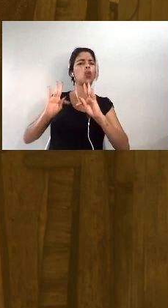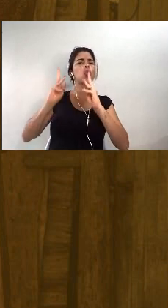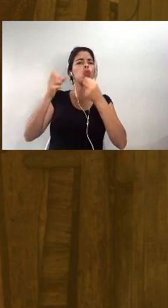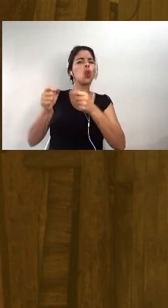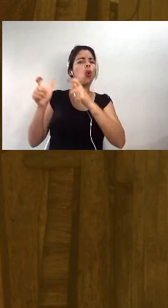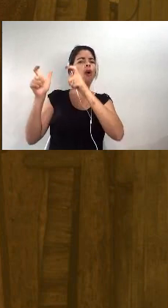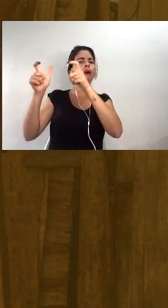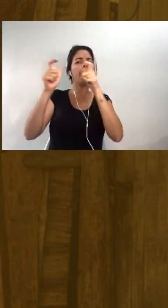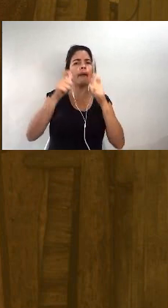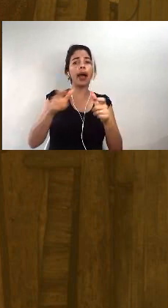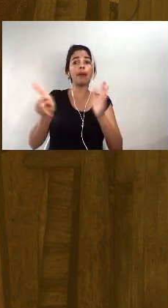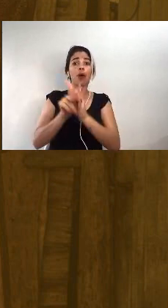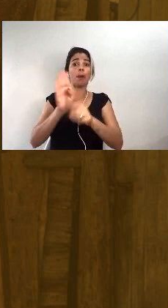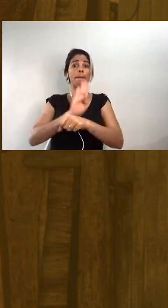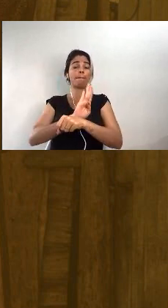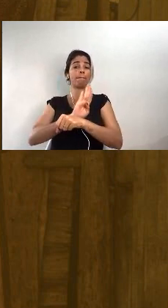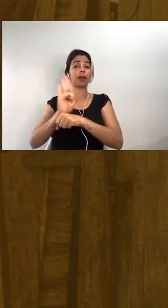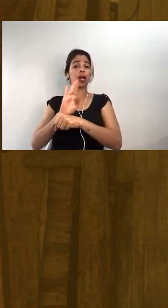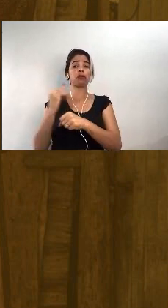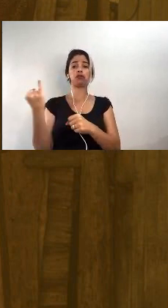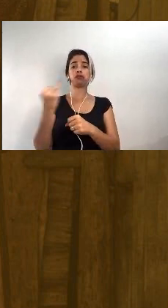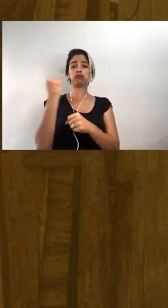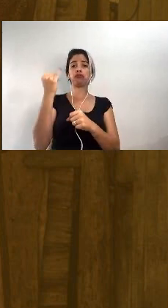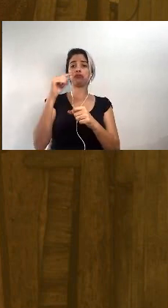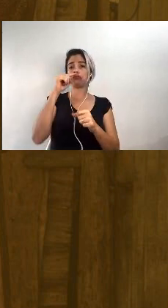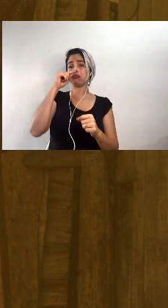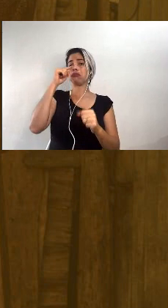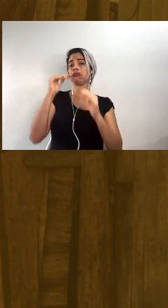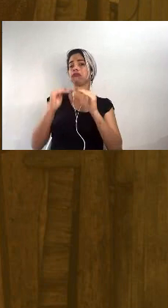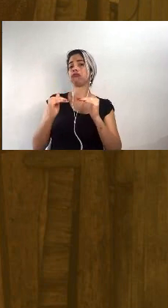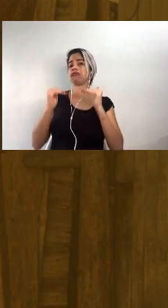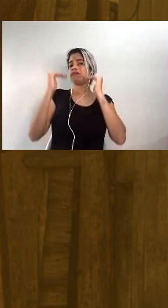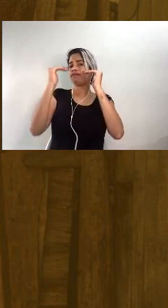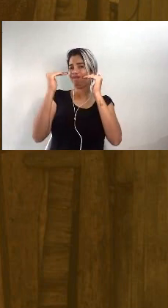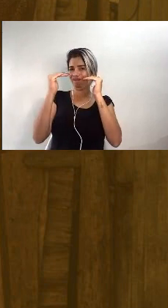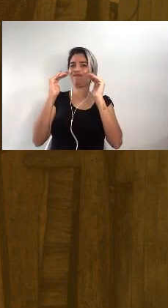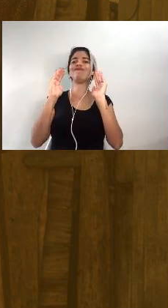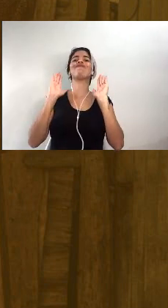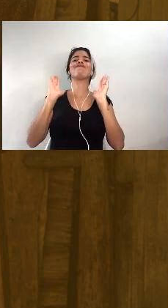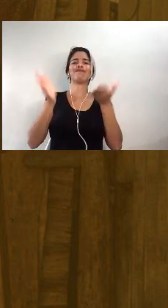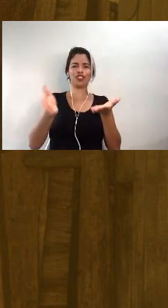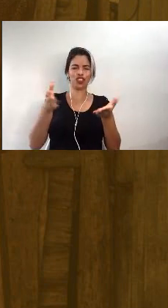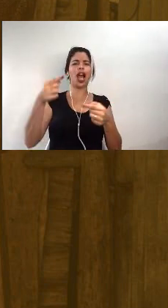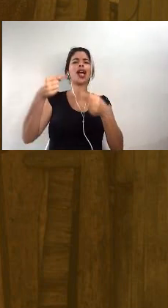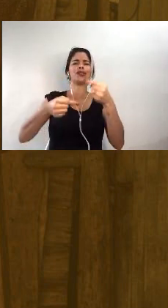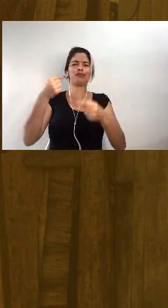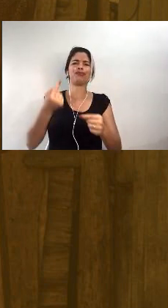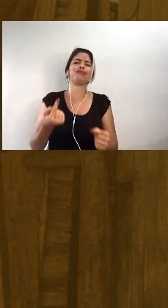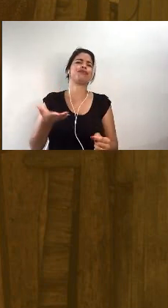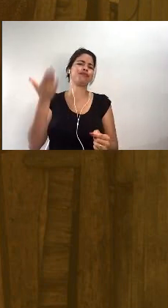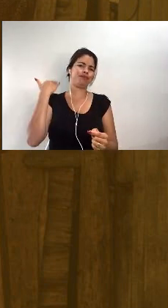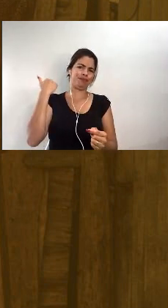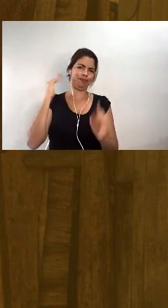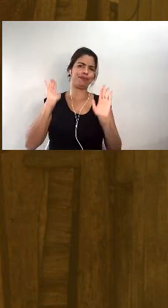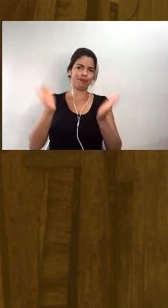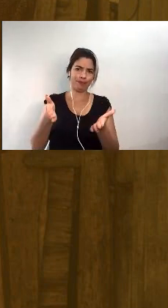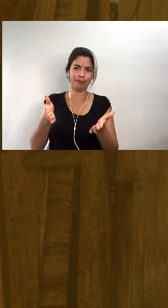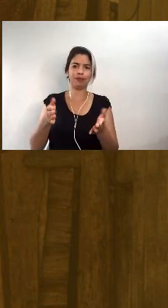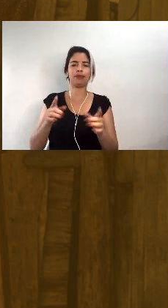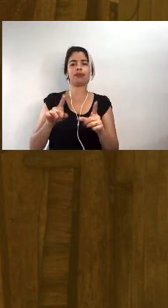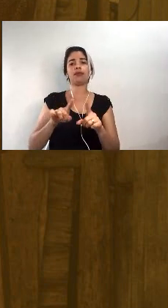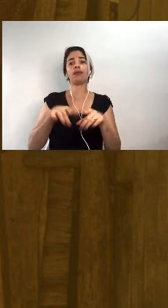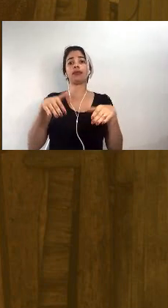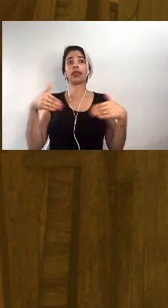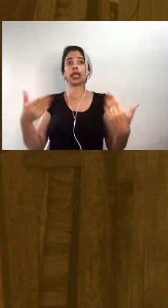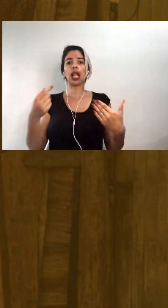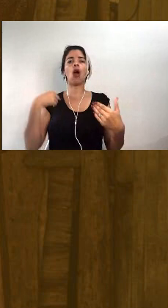de privilégios da branquitude, que foi o que discutimos no encontro passado. Então, está, né, dito que, e